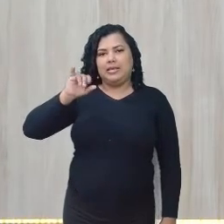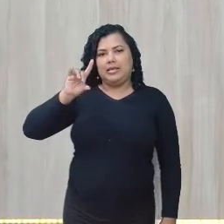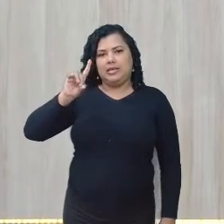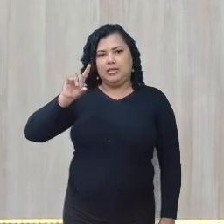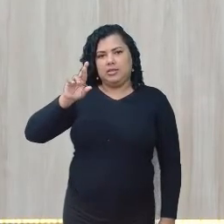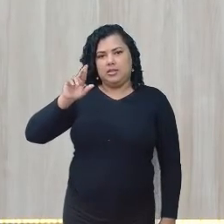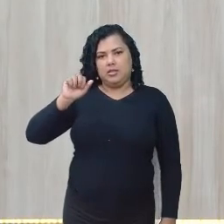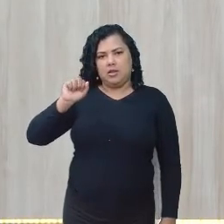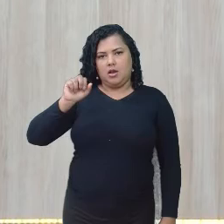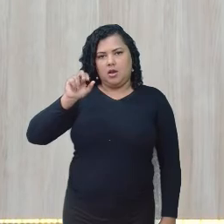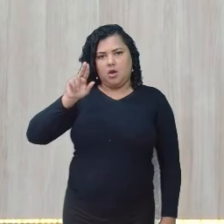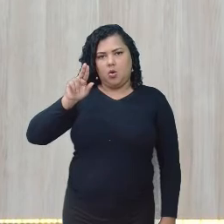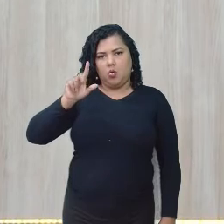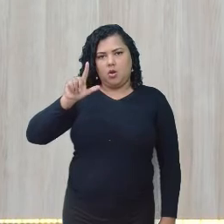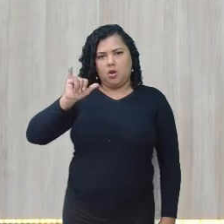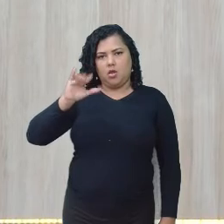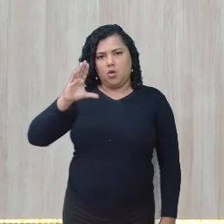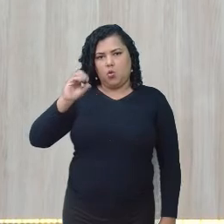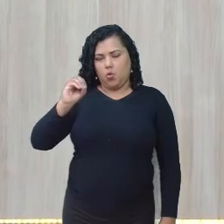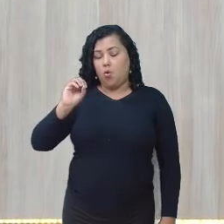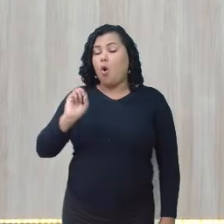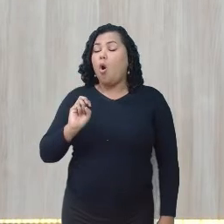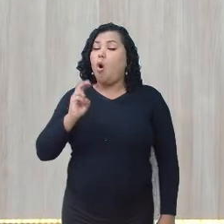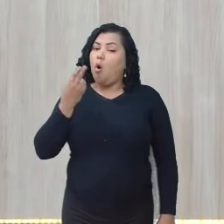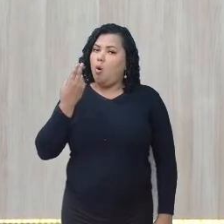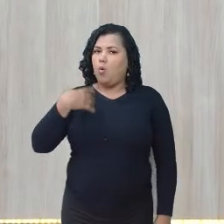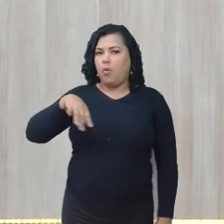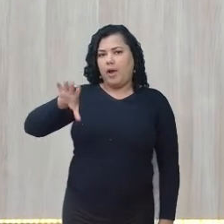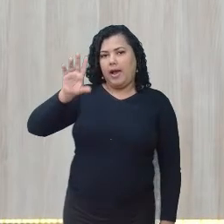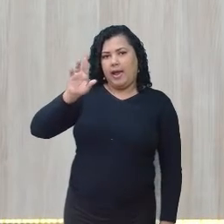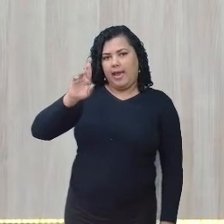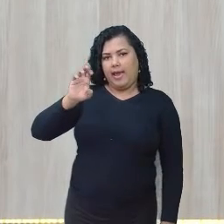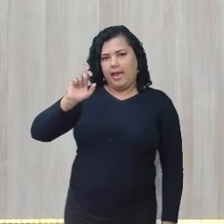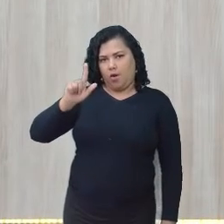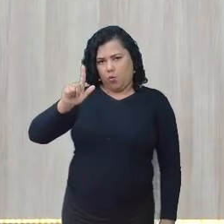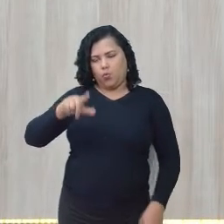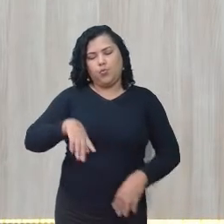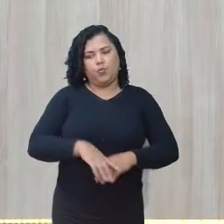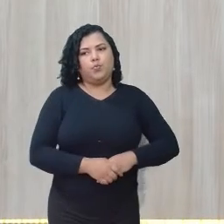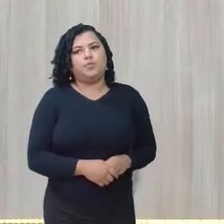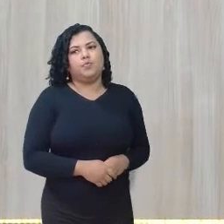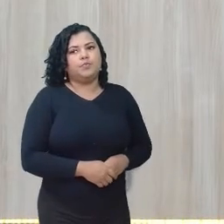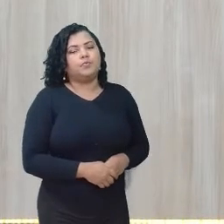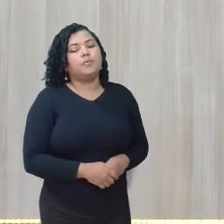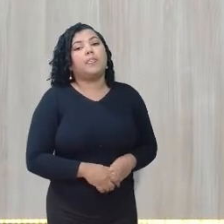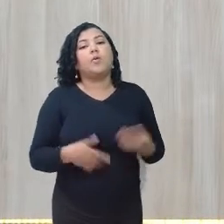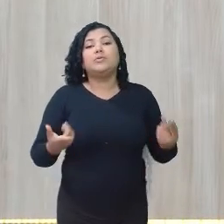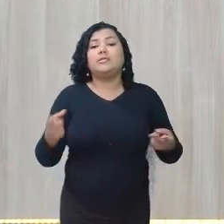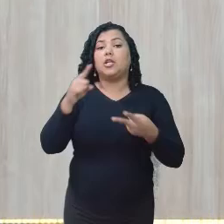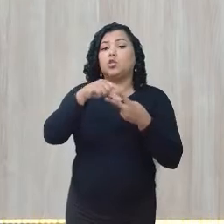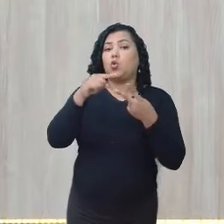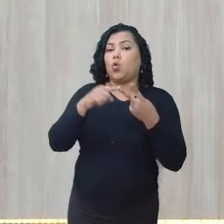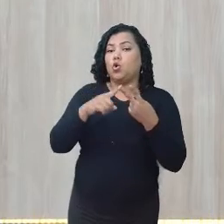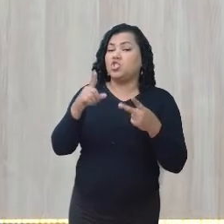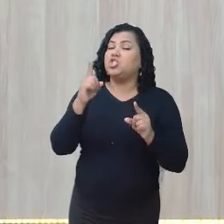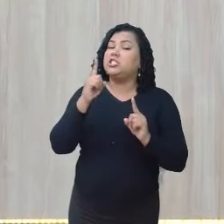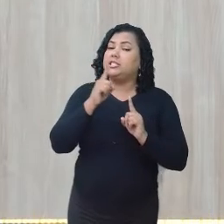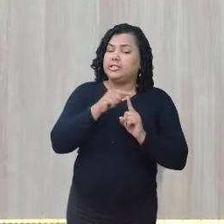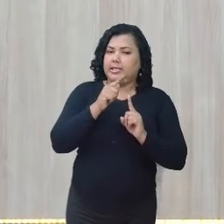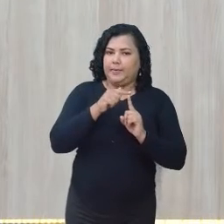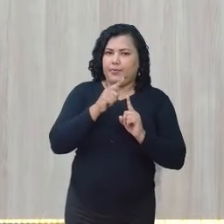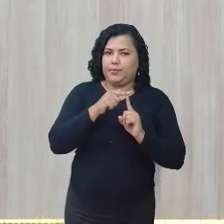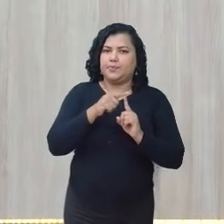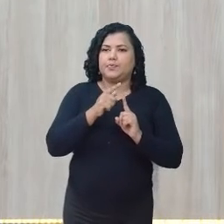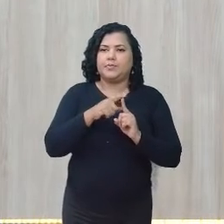trapiche, que é esse movido à tração humana, né, ou animal, e o engenho hidráulico